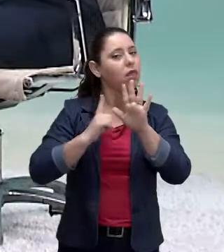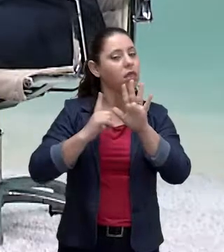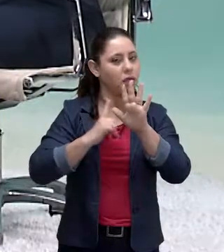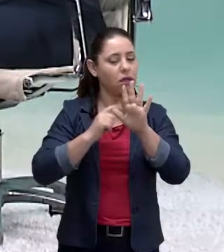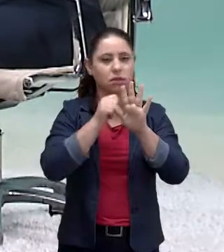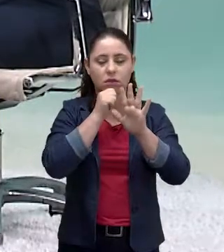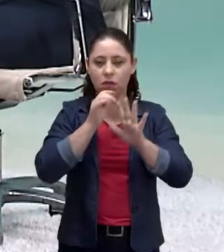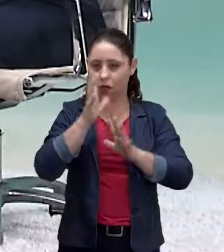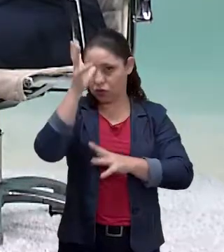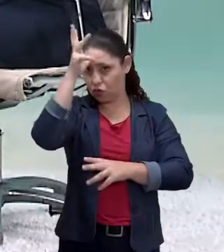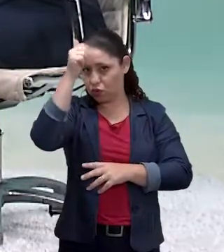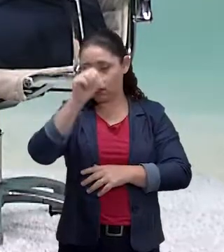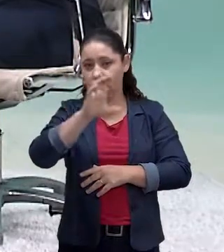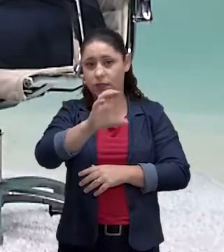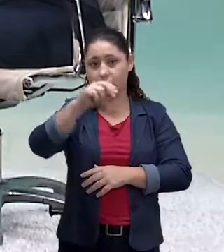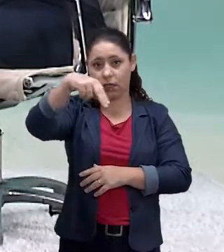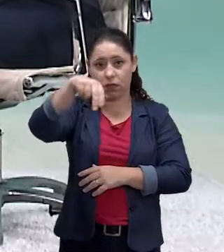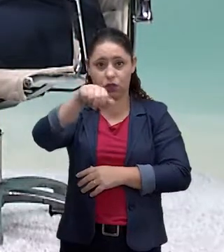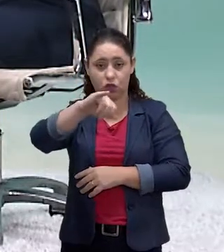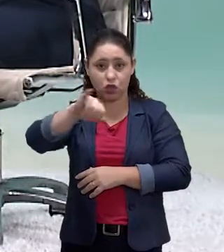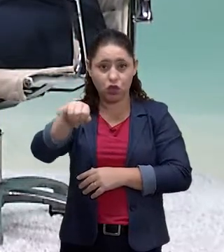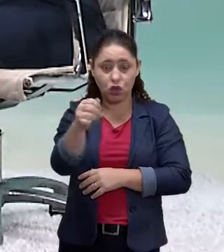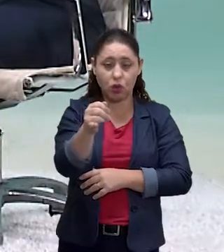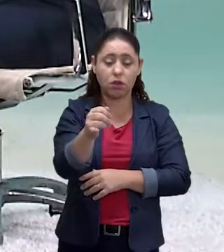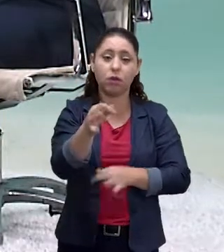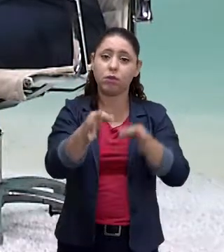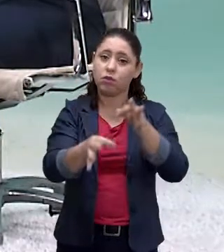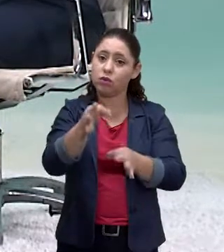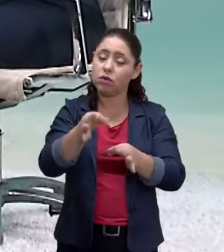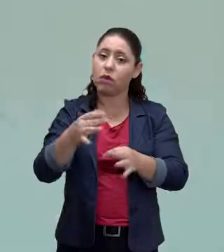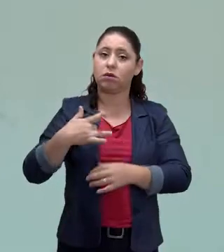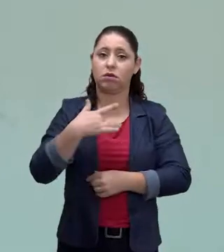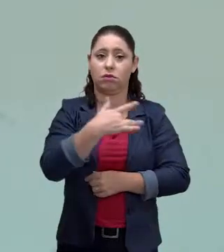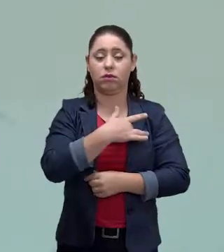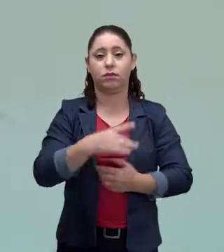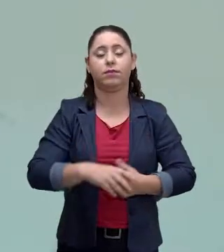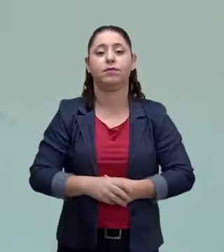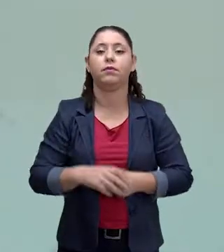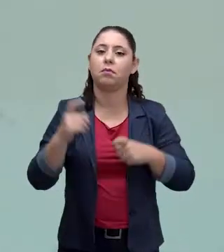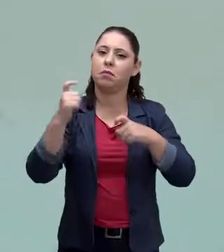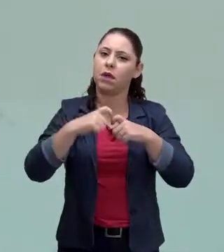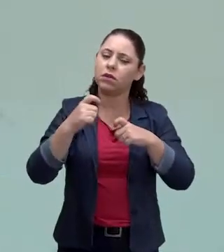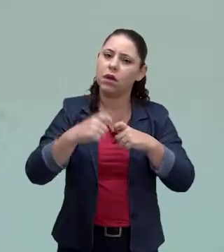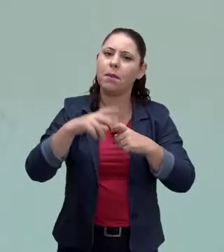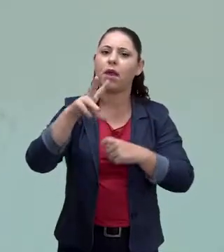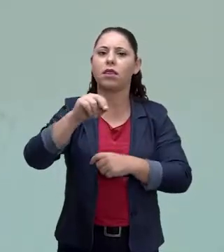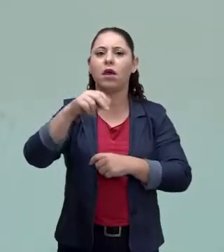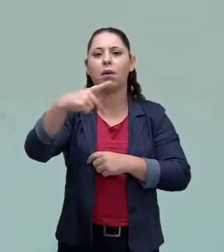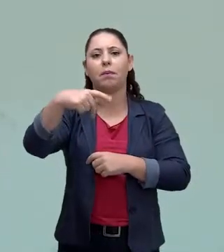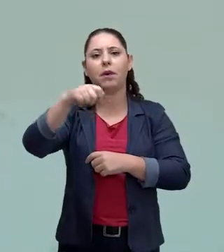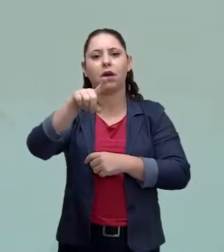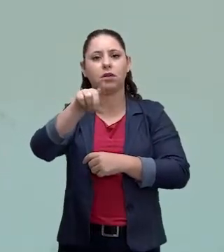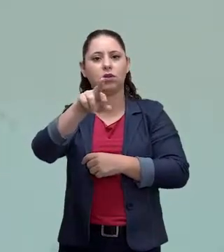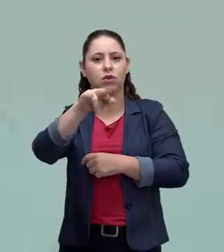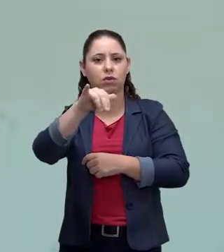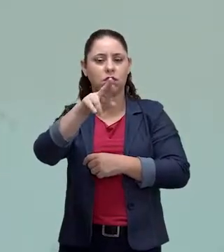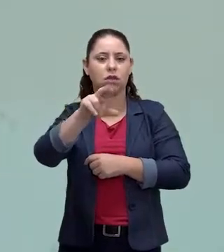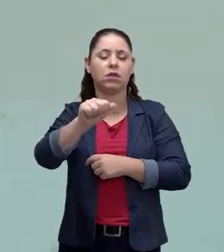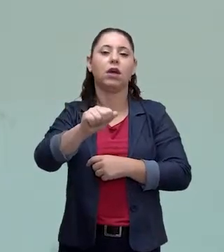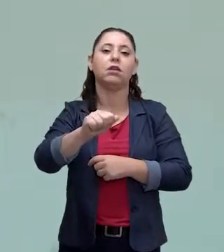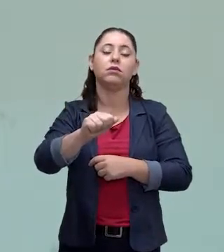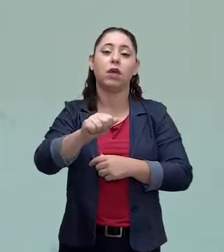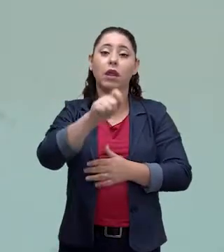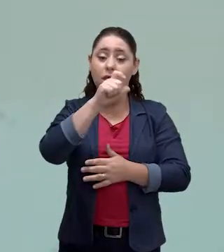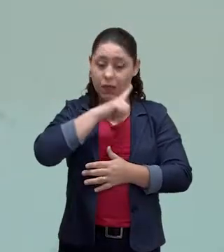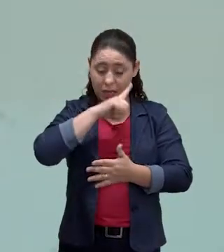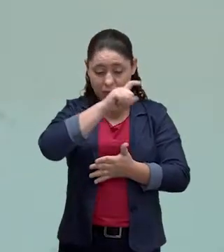constam em decisões do CNJ para a judicialização da saúde. Então, medicamentos não padronizados, que têm registro na